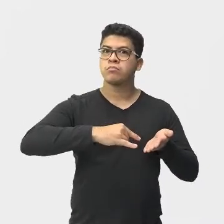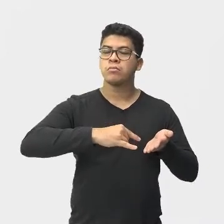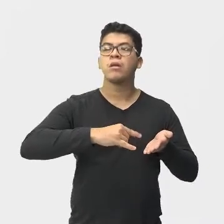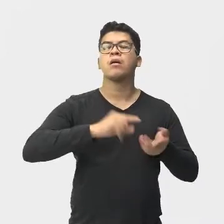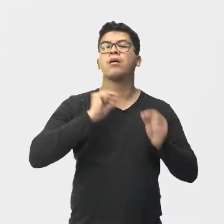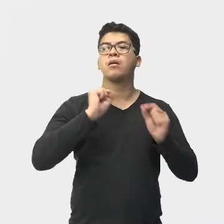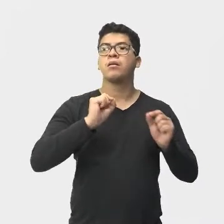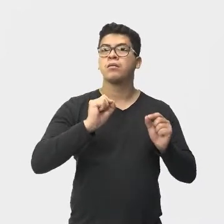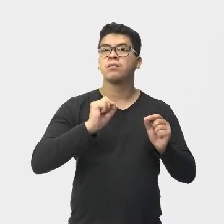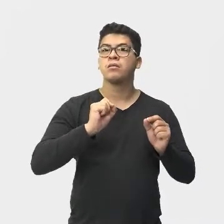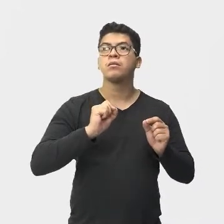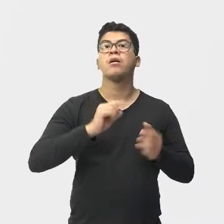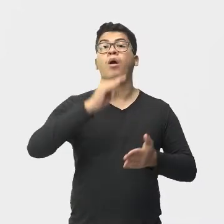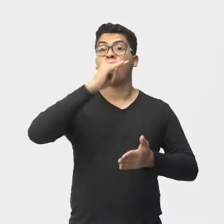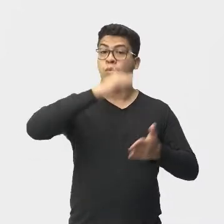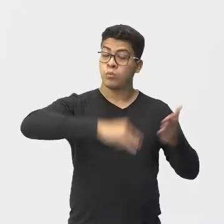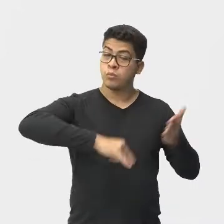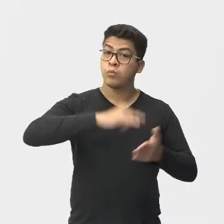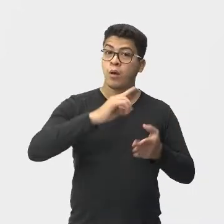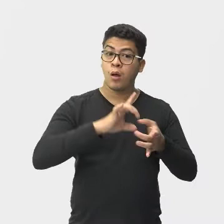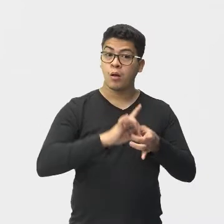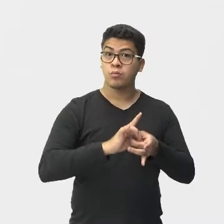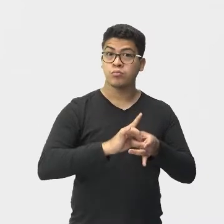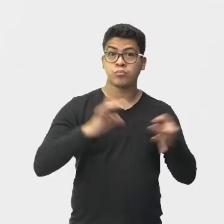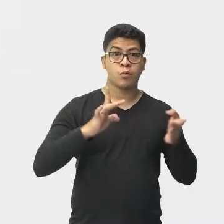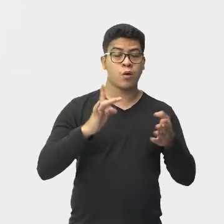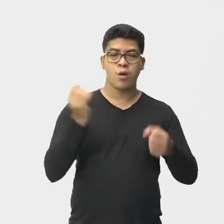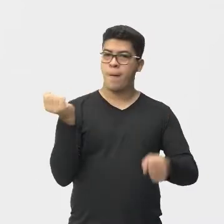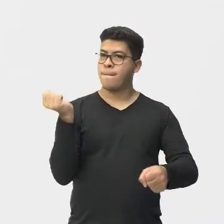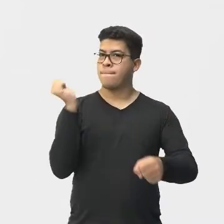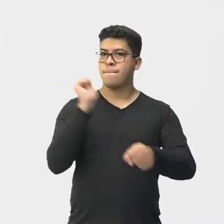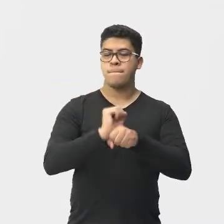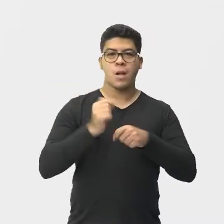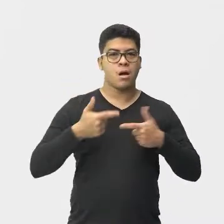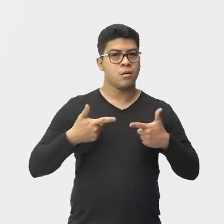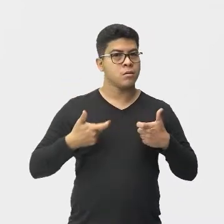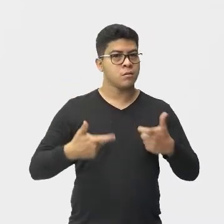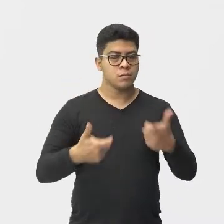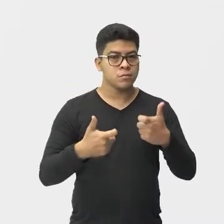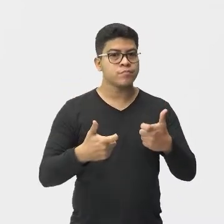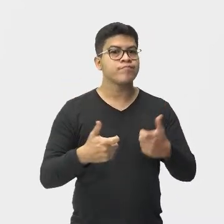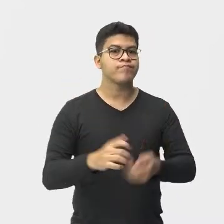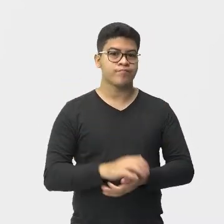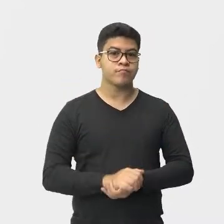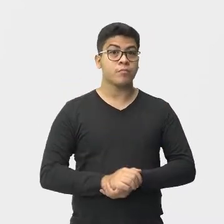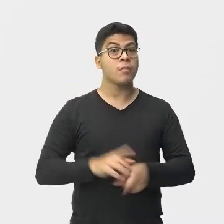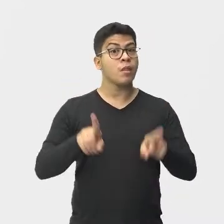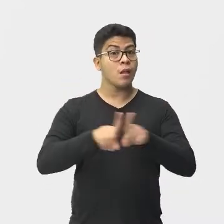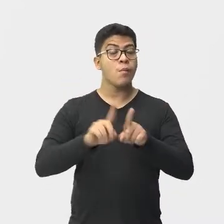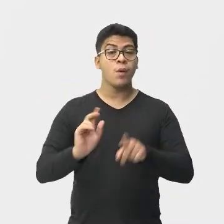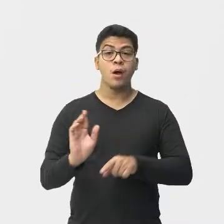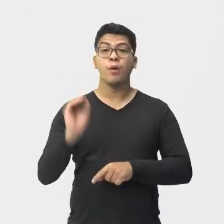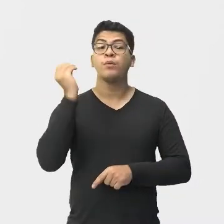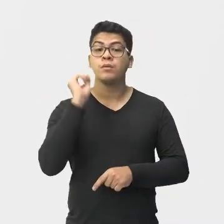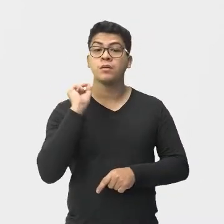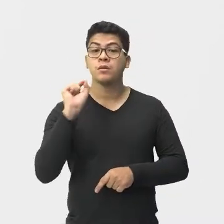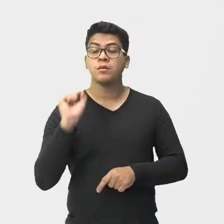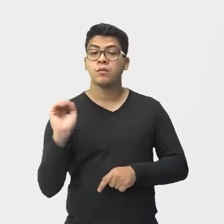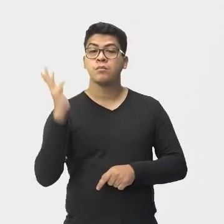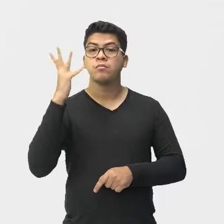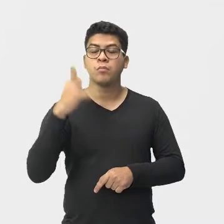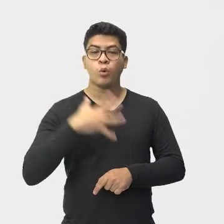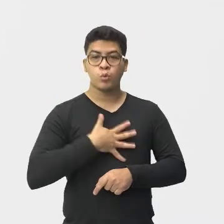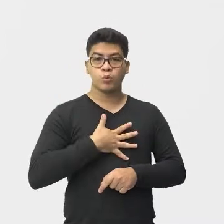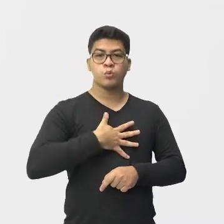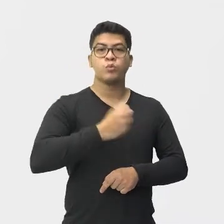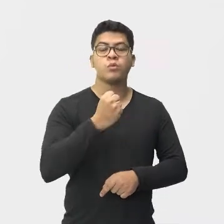gente tem aí o suicídio de Hitler e da sua principal cúpula, não é mesmo? Mas a guerra não para lá